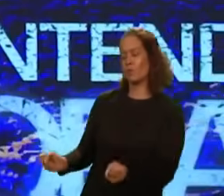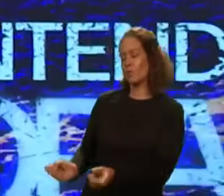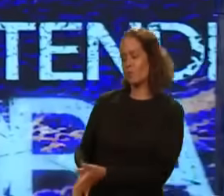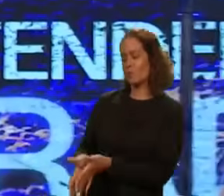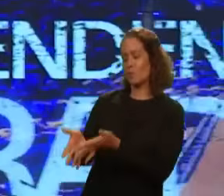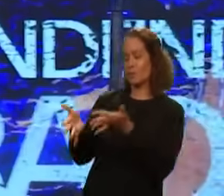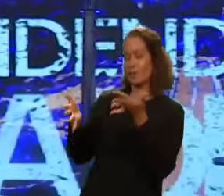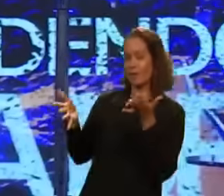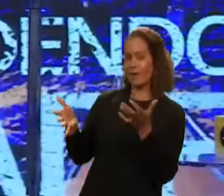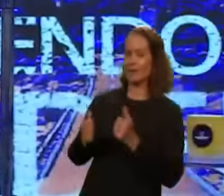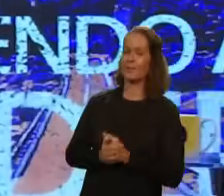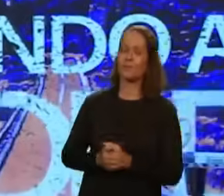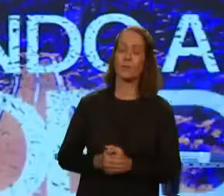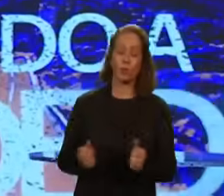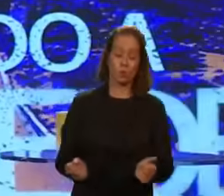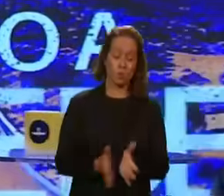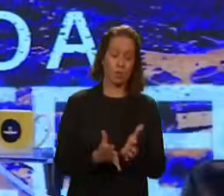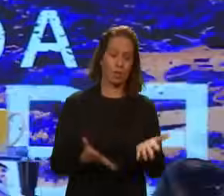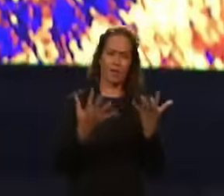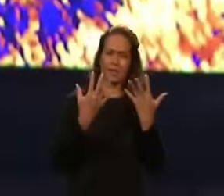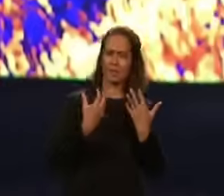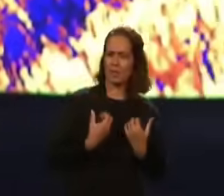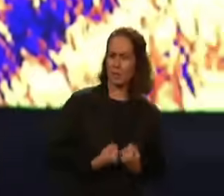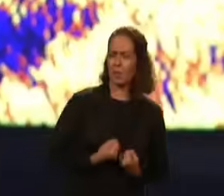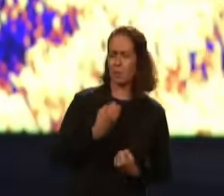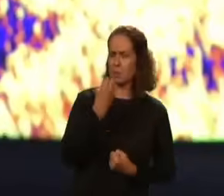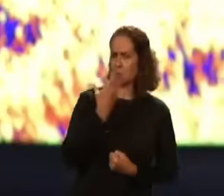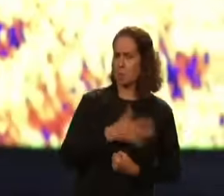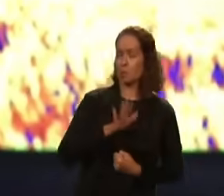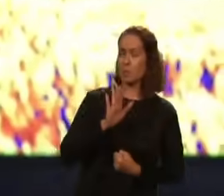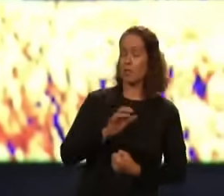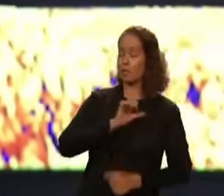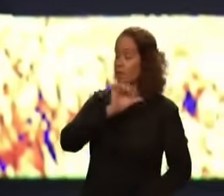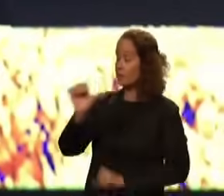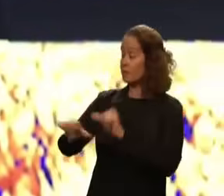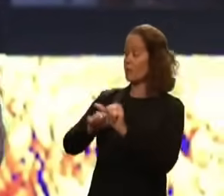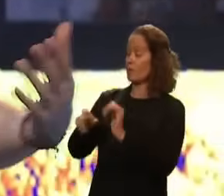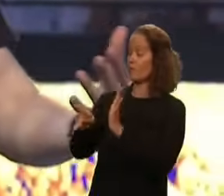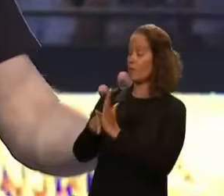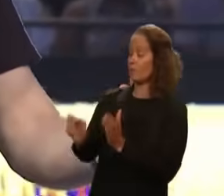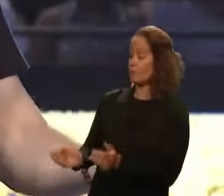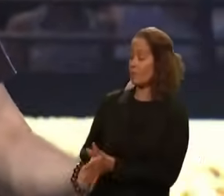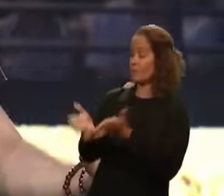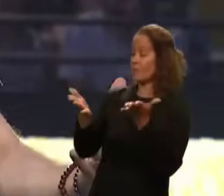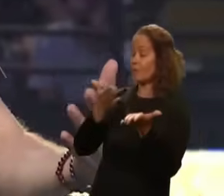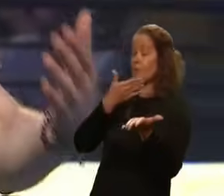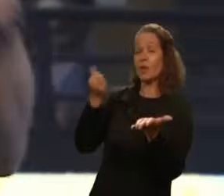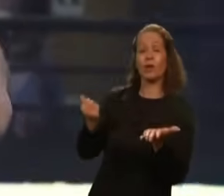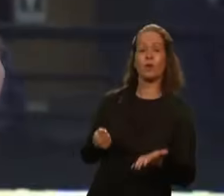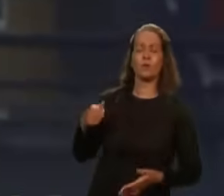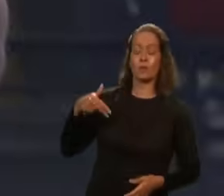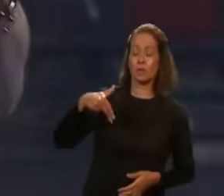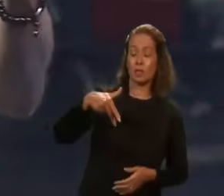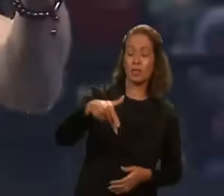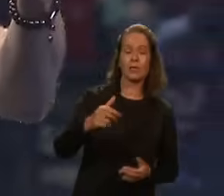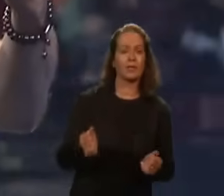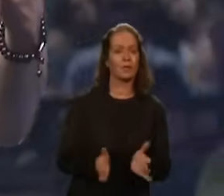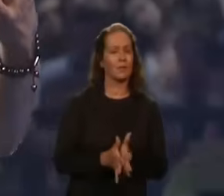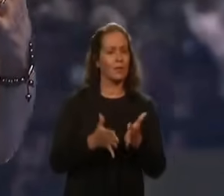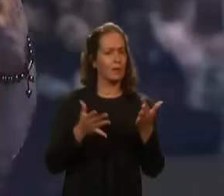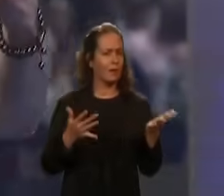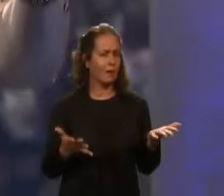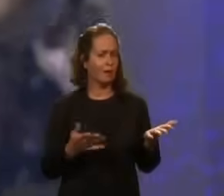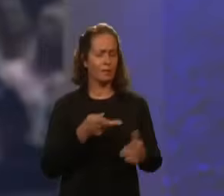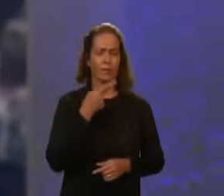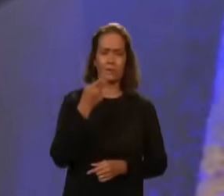Receber um milagre é bacana, mas se tornar um é muito melhor. Você anda, é um milagre. Você fala, é um